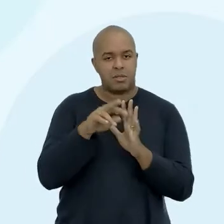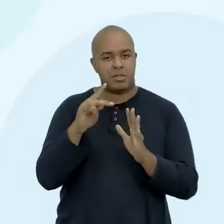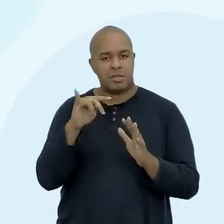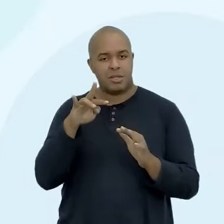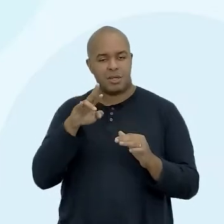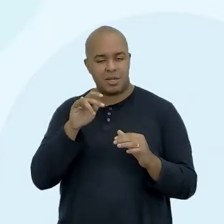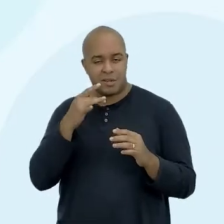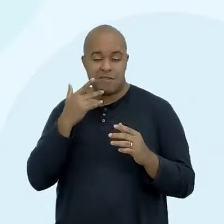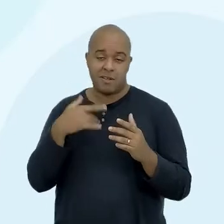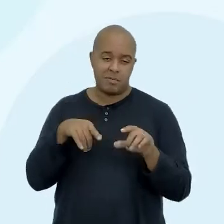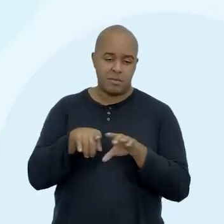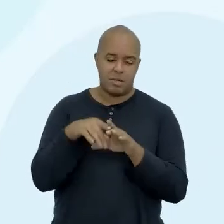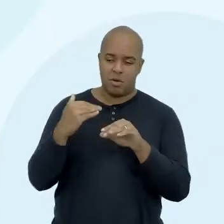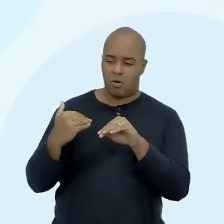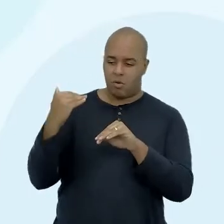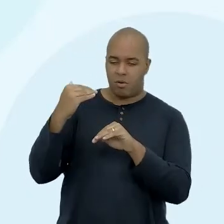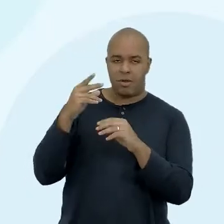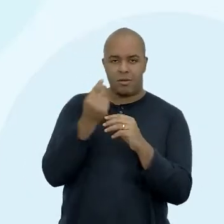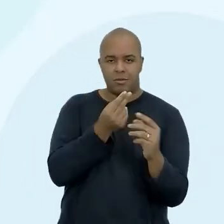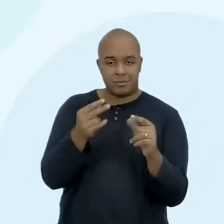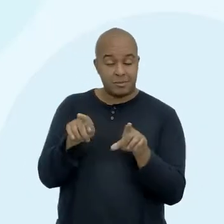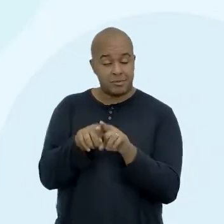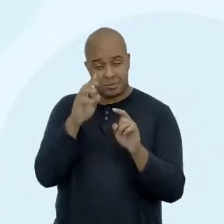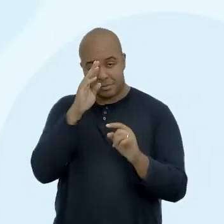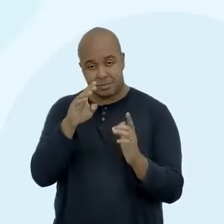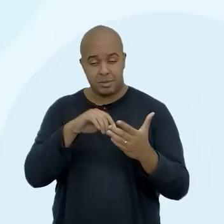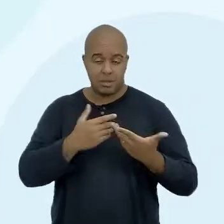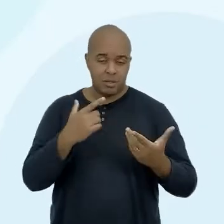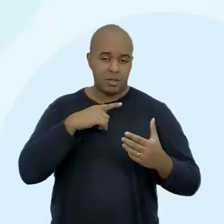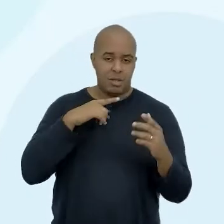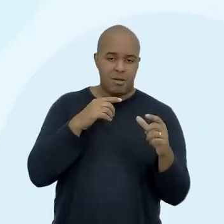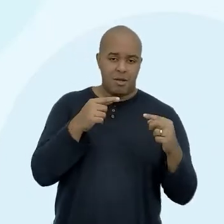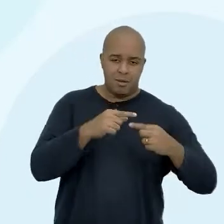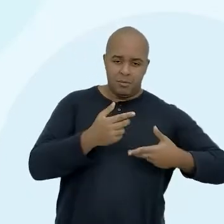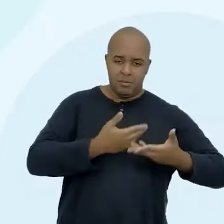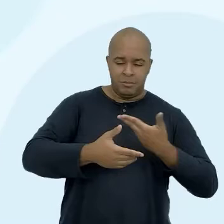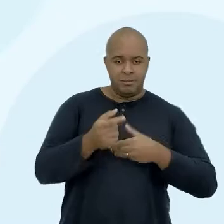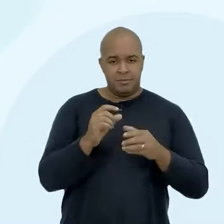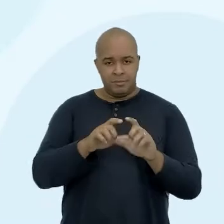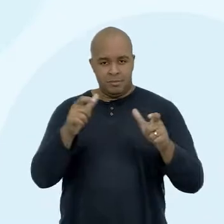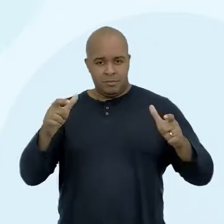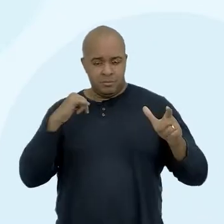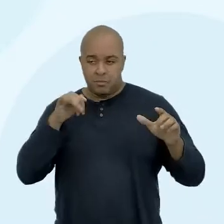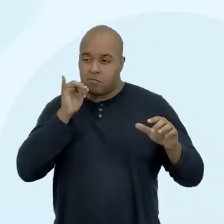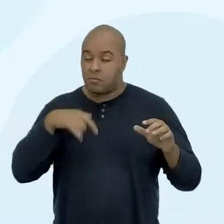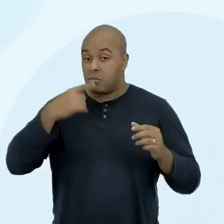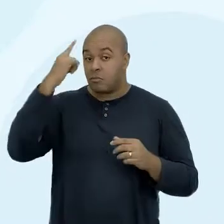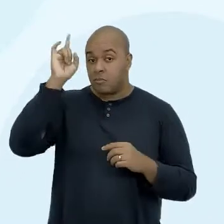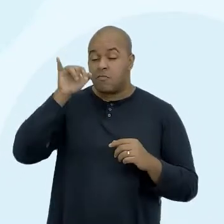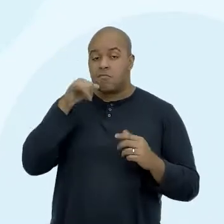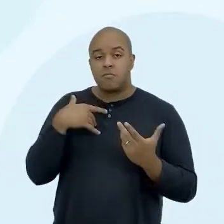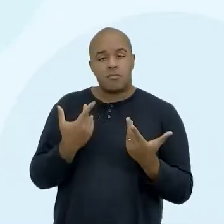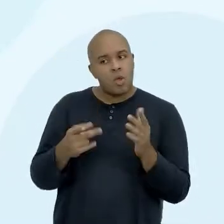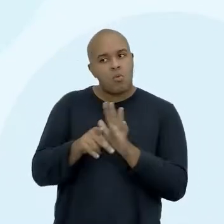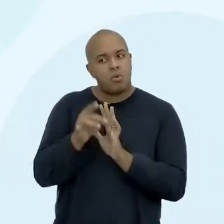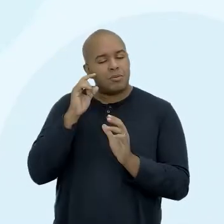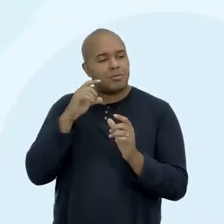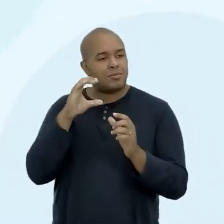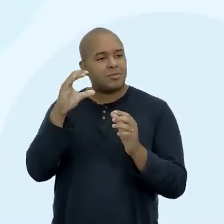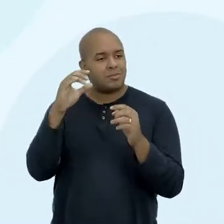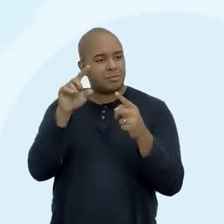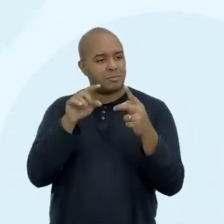hierarquias, né? Hierarquias econômicas principalmente. Então tem uma relação muito grande aí também com a ideia de